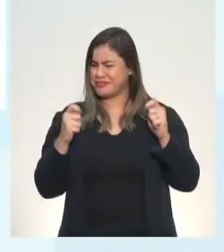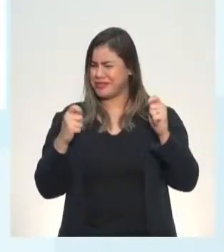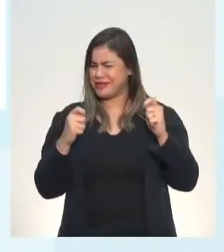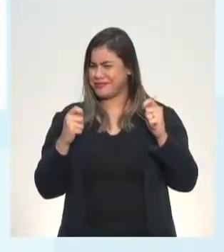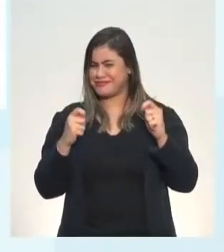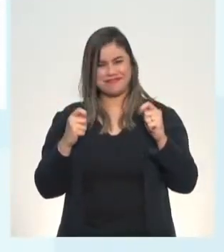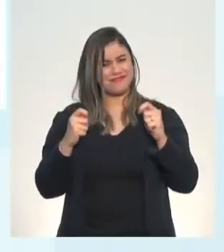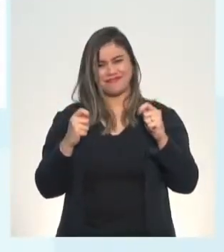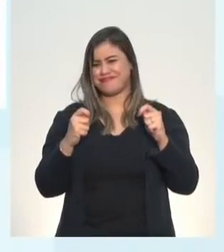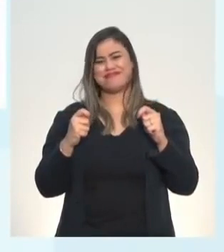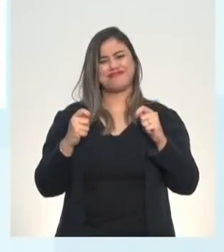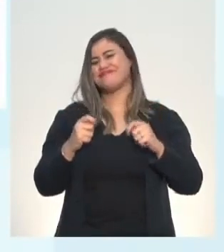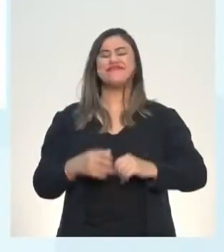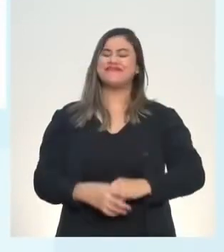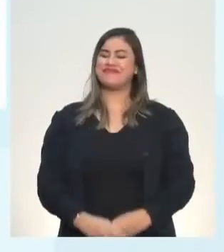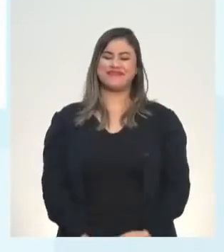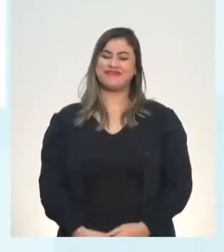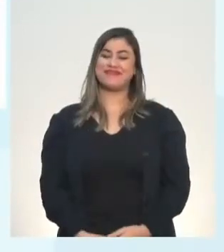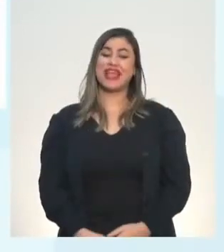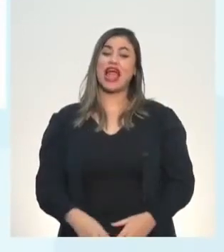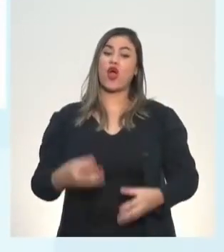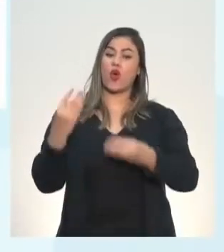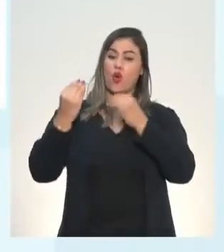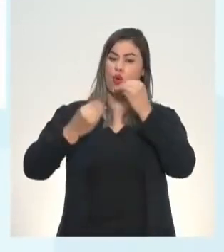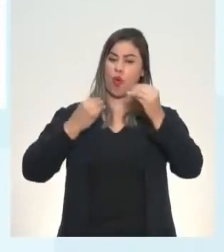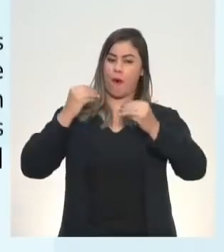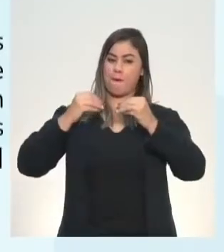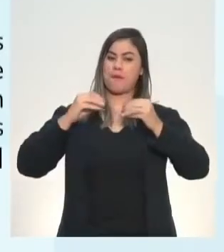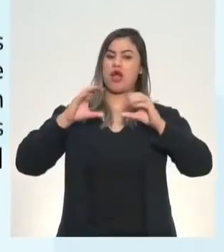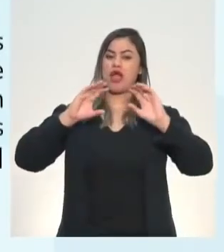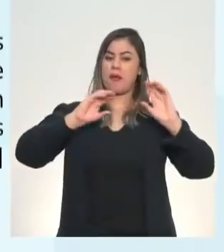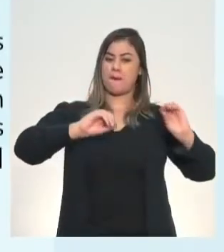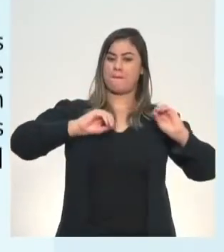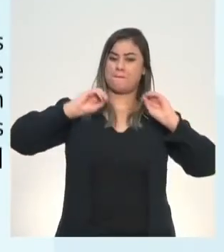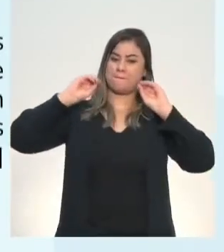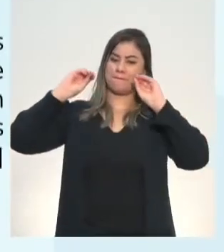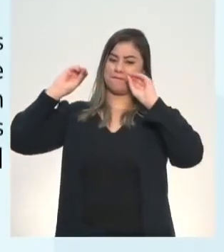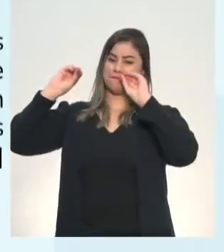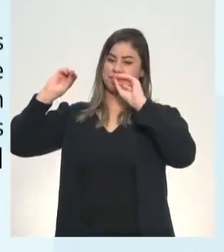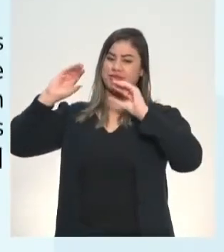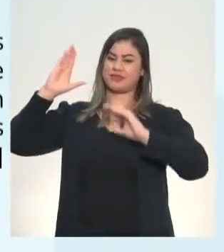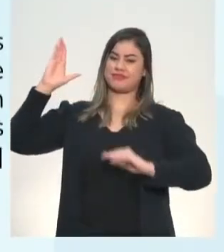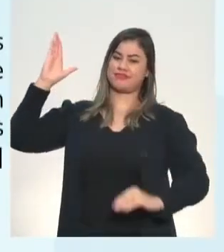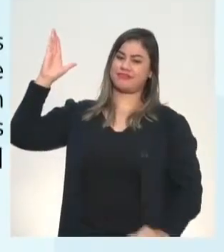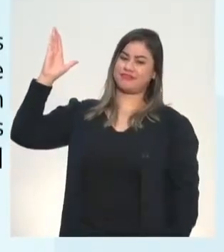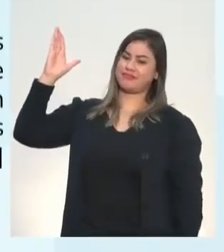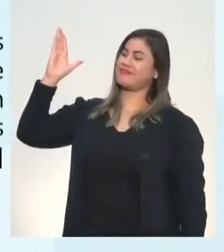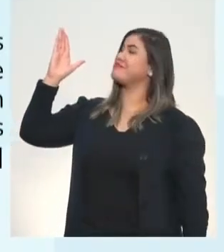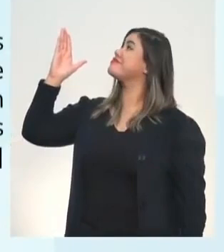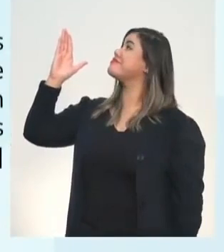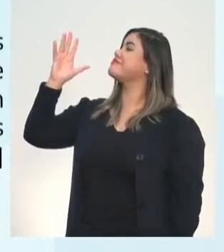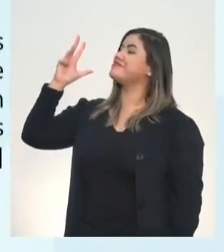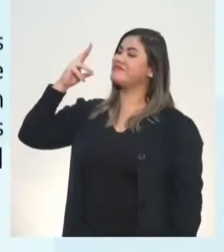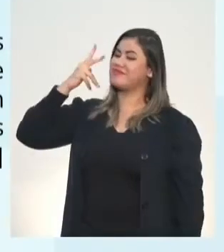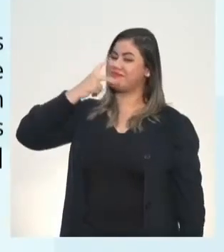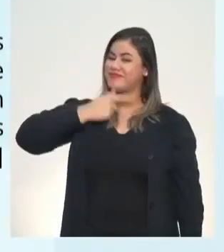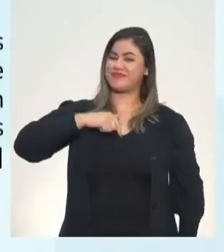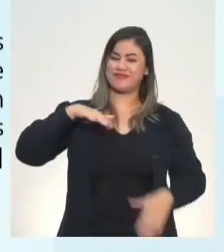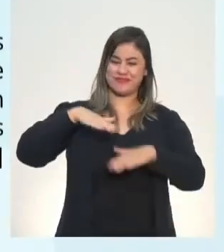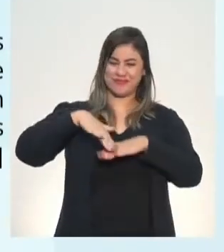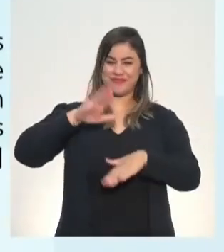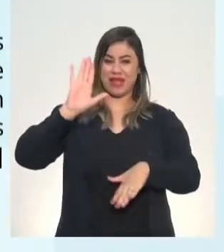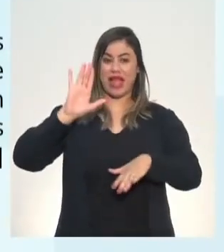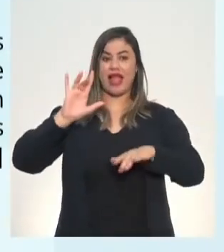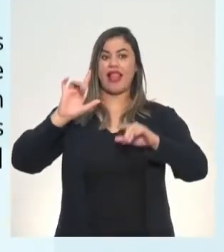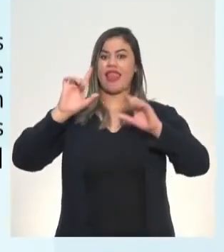Tá, todo mundo vendo tudo. Não, então eu peguei, passei tudo isso aí para deixar o slide mais bonitinho, e aí a gente